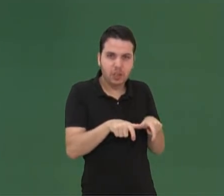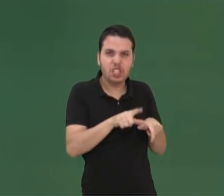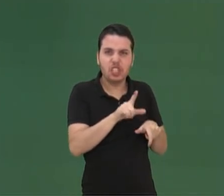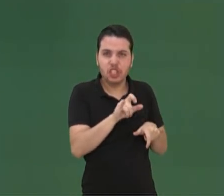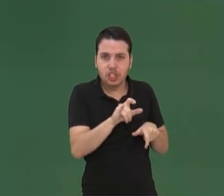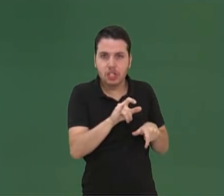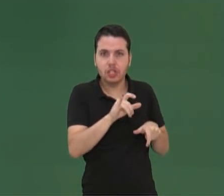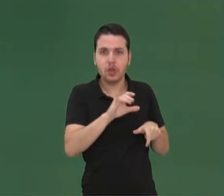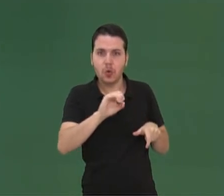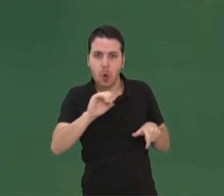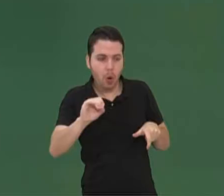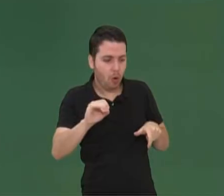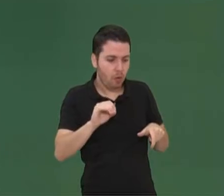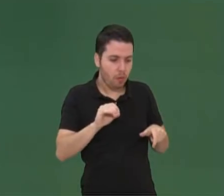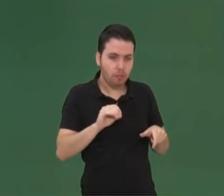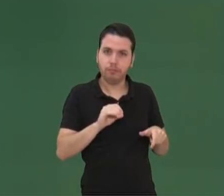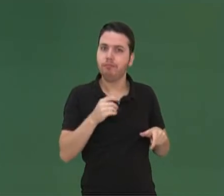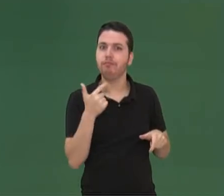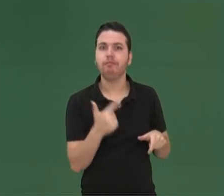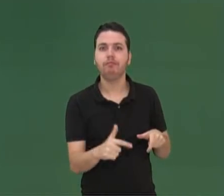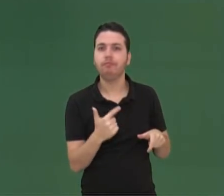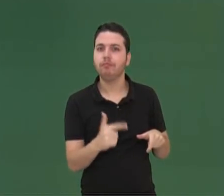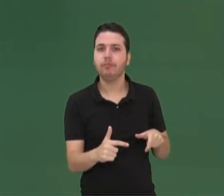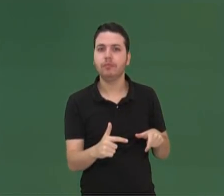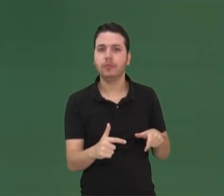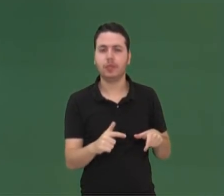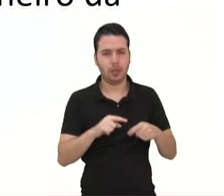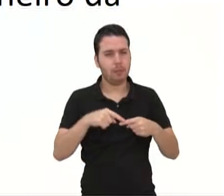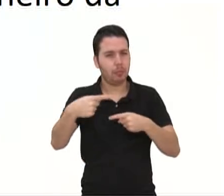Eu já explico daqui a pouco o que é privada para vocês.